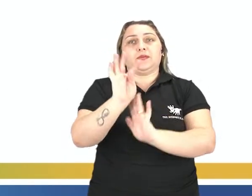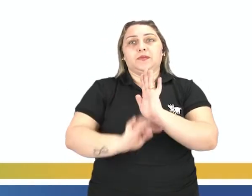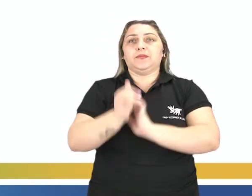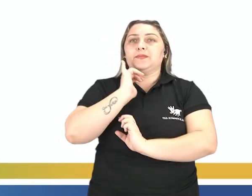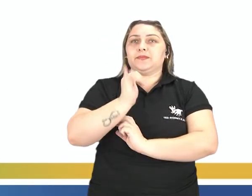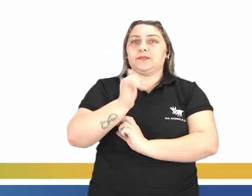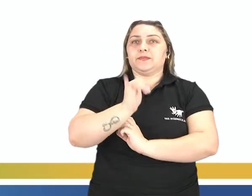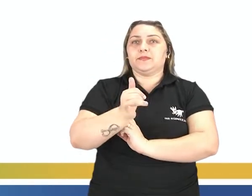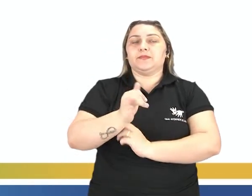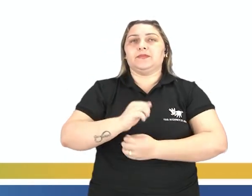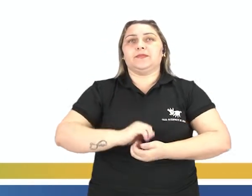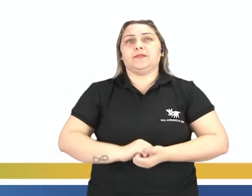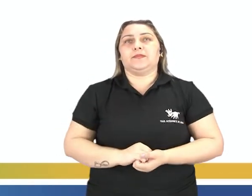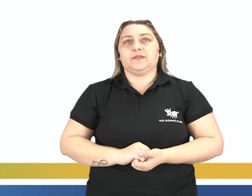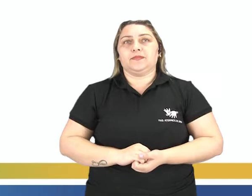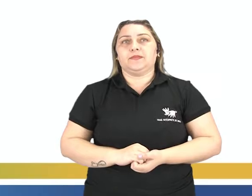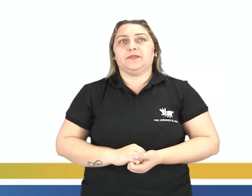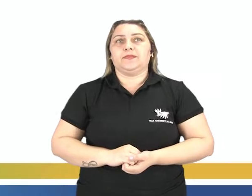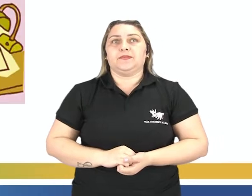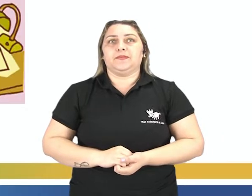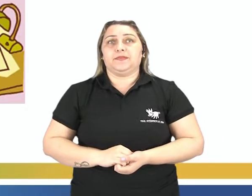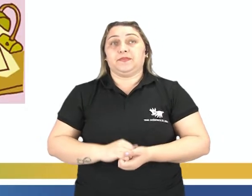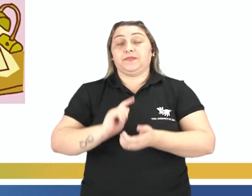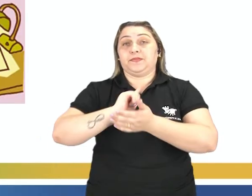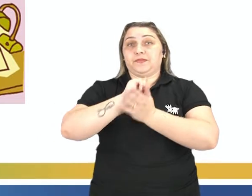gênero textual narrativo.